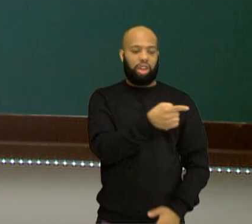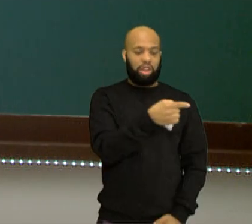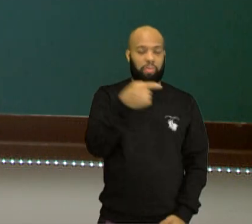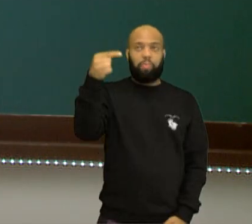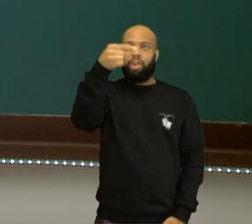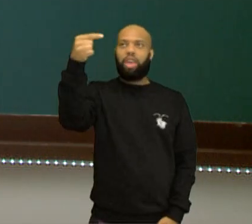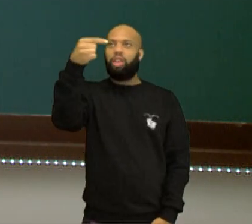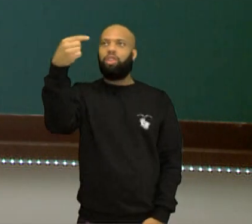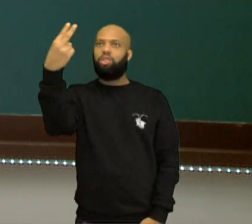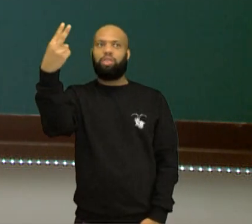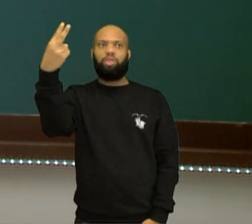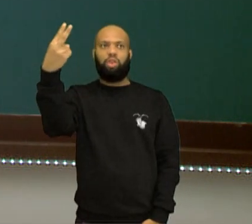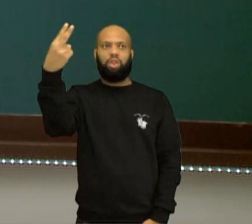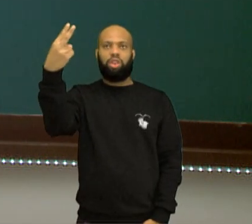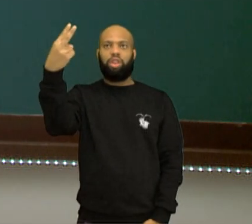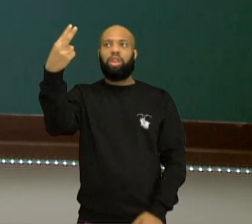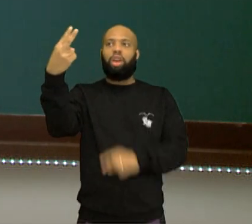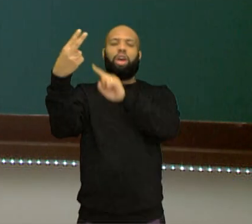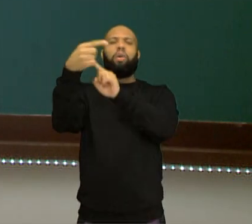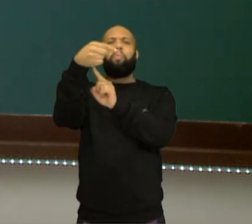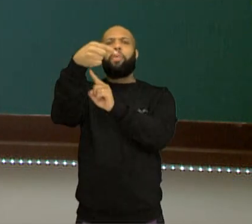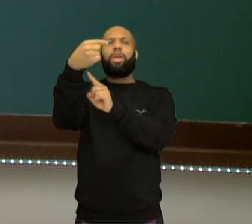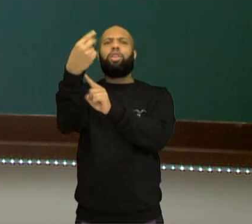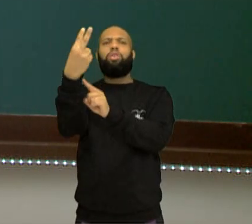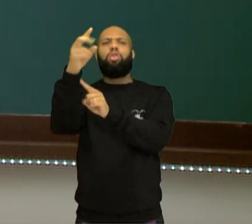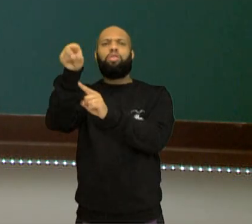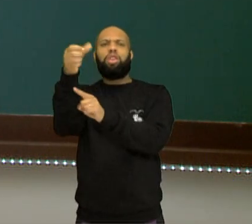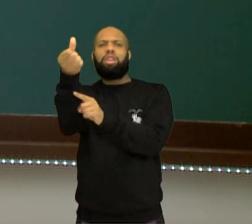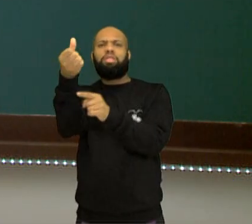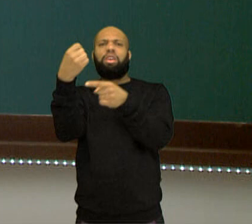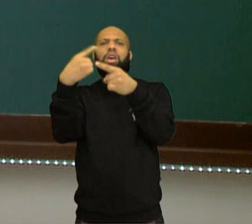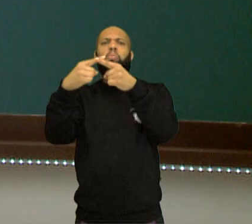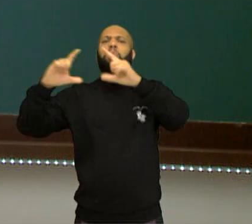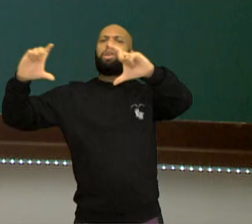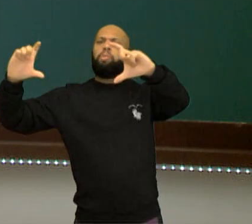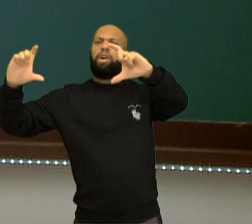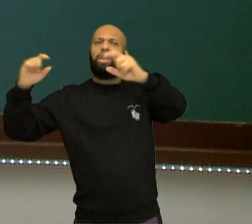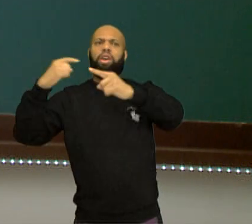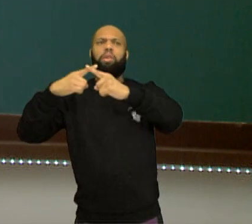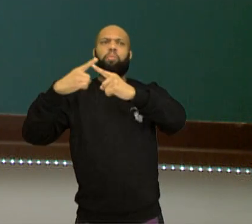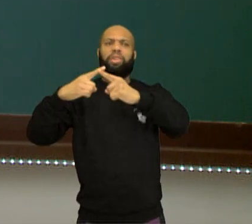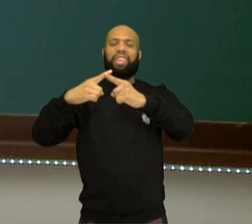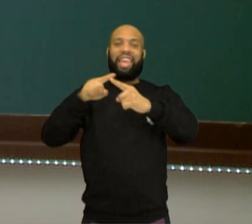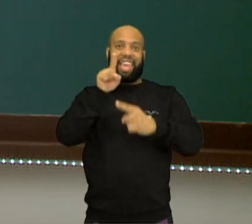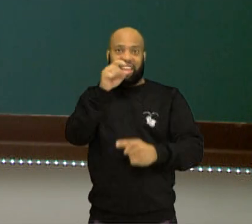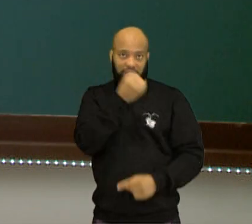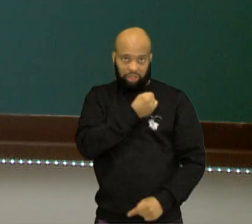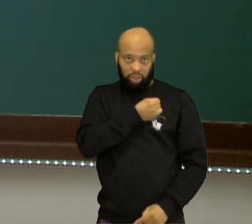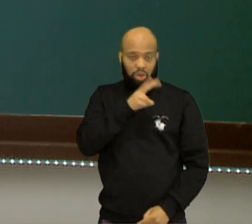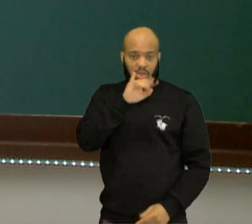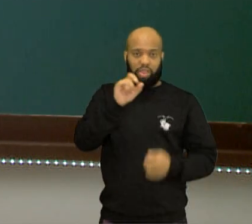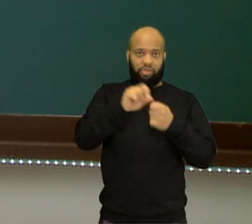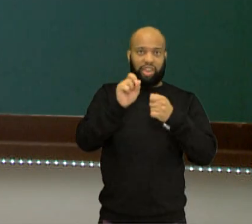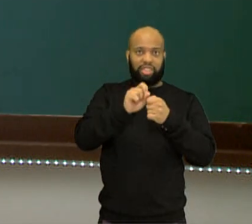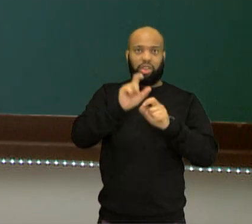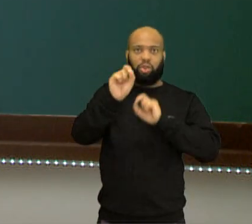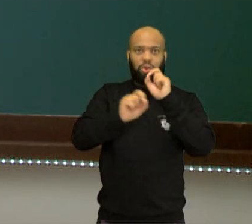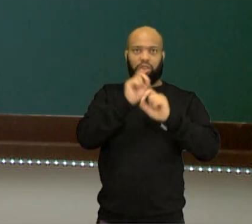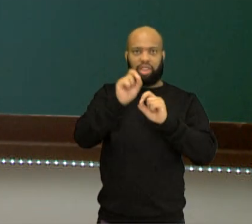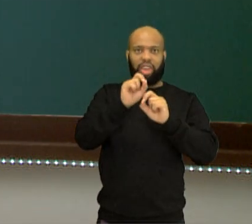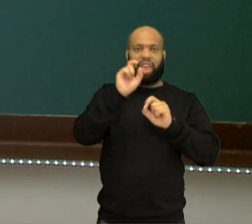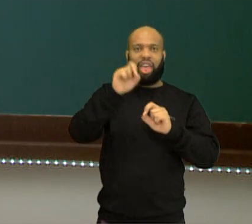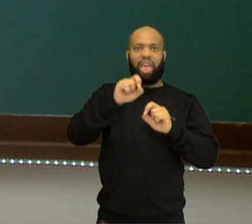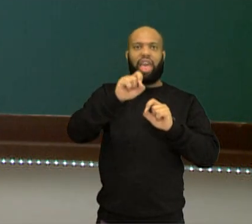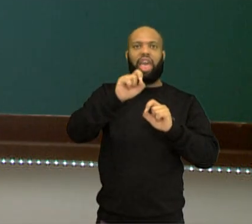coloca entre parênteses, porque o menos 2,6 ele vai multiplicar o x e ele vai multiplicar também o